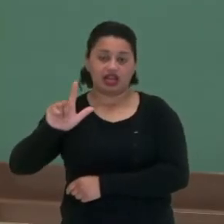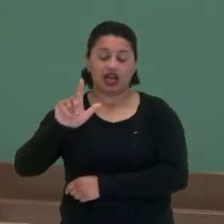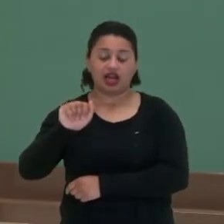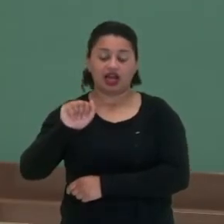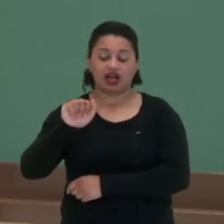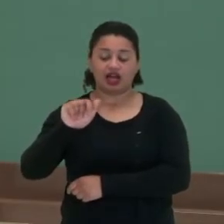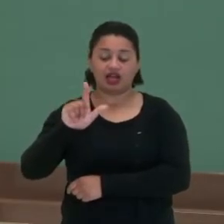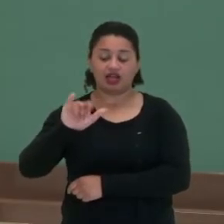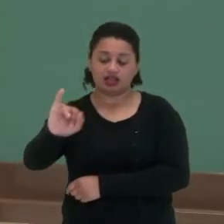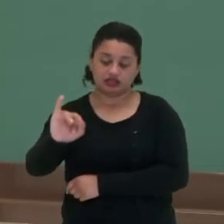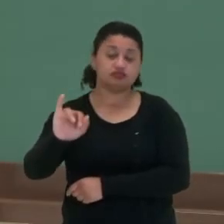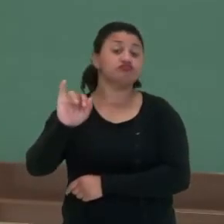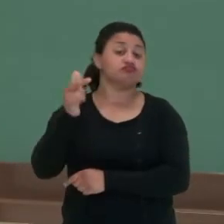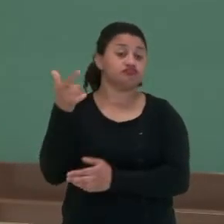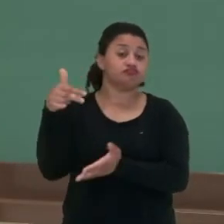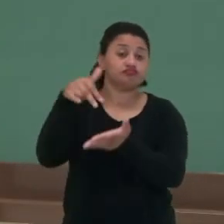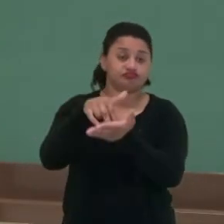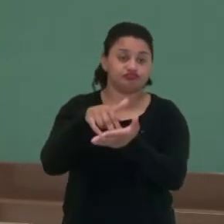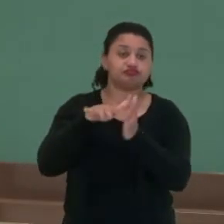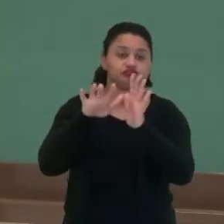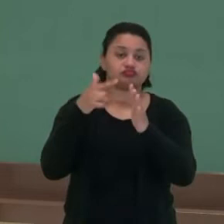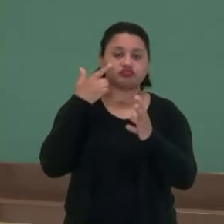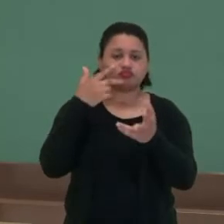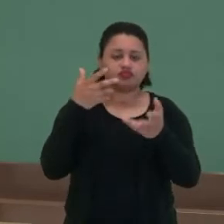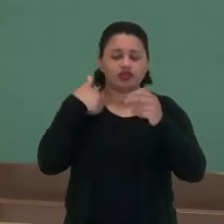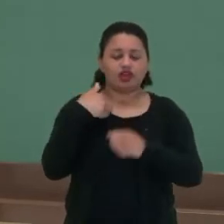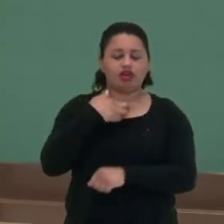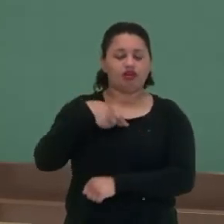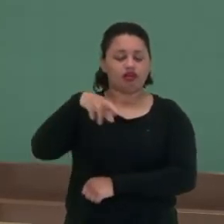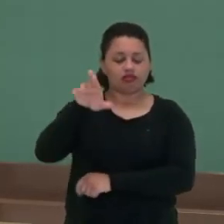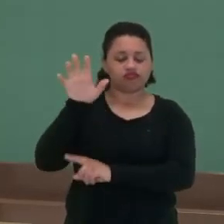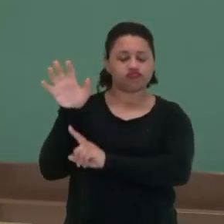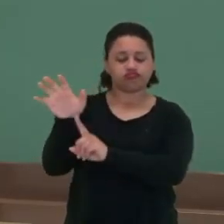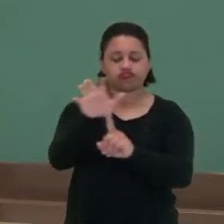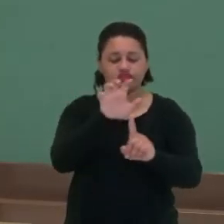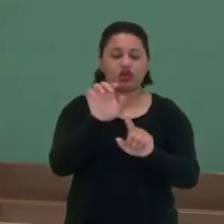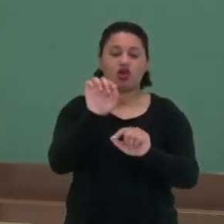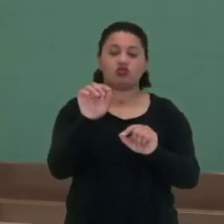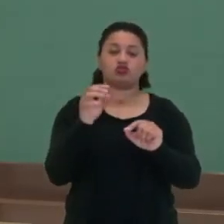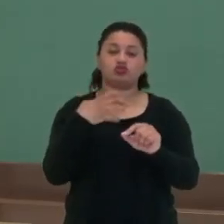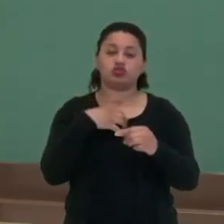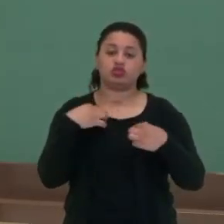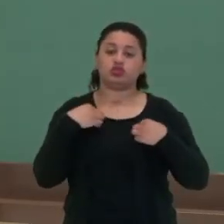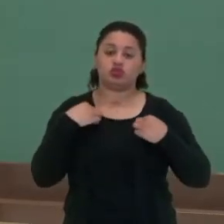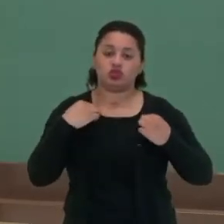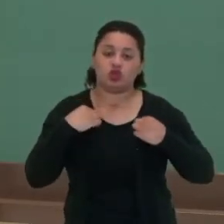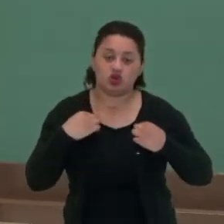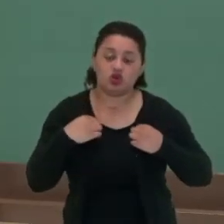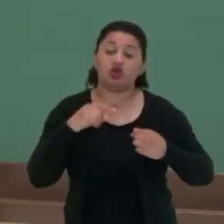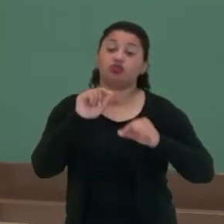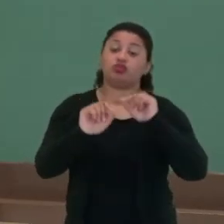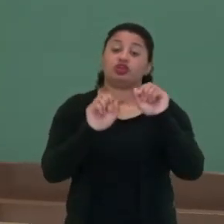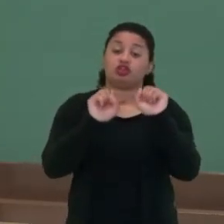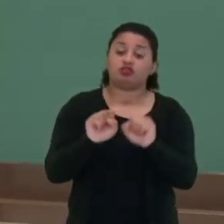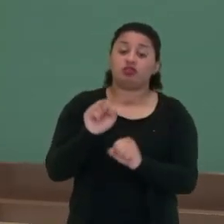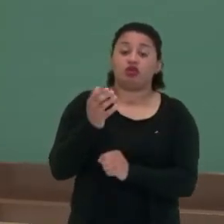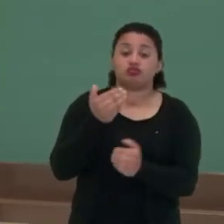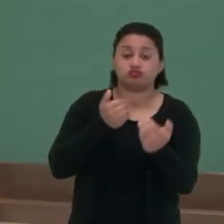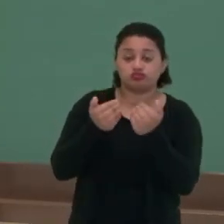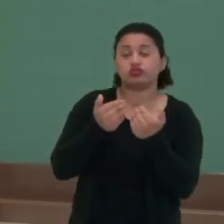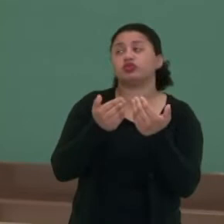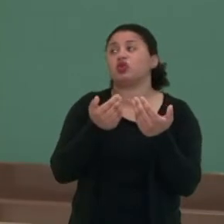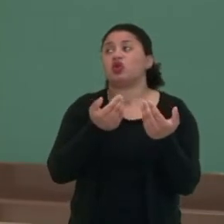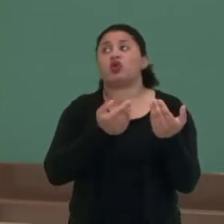perceba que a religião ela acaba determinando vestimentos, determinando o que se pode consumir, como